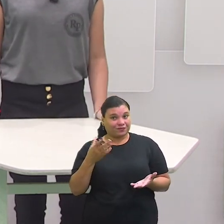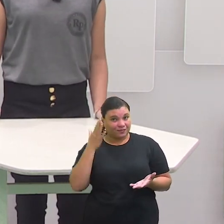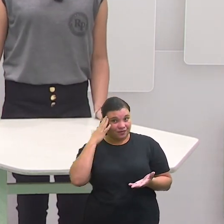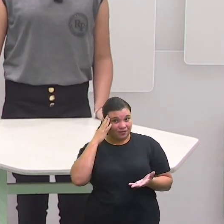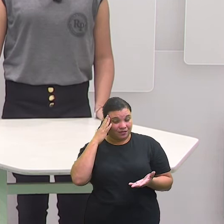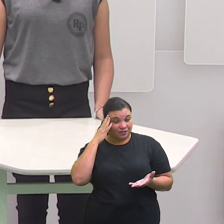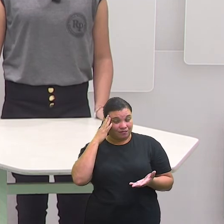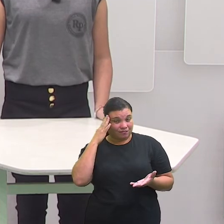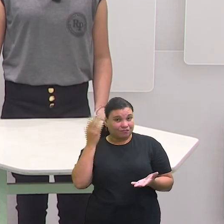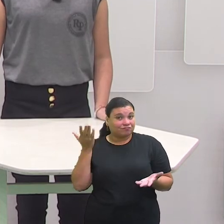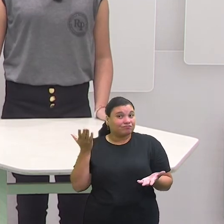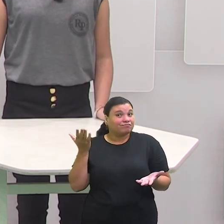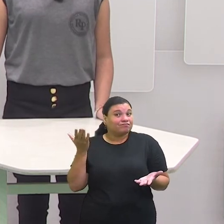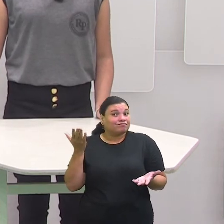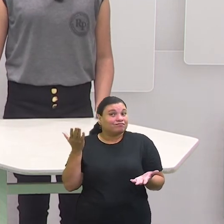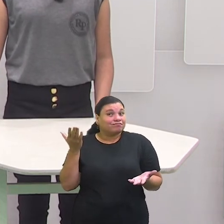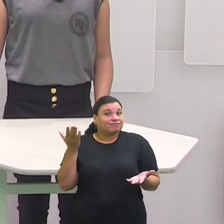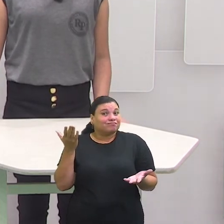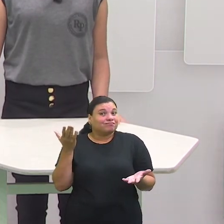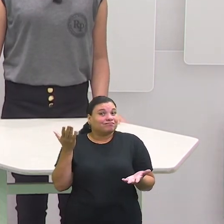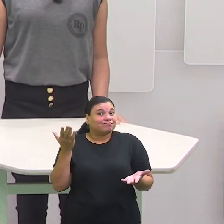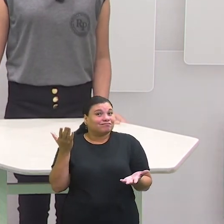Então,